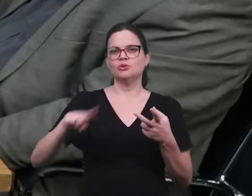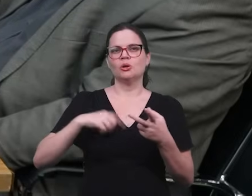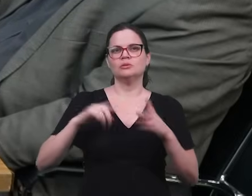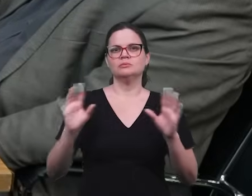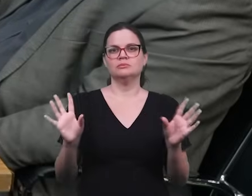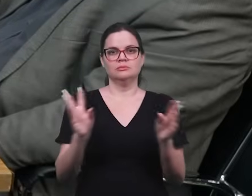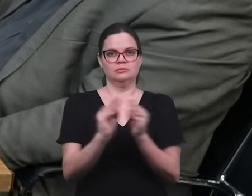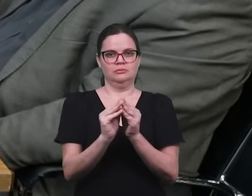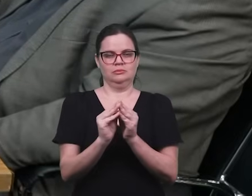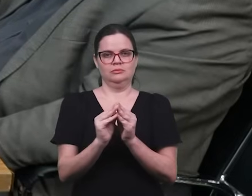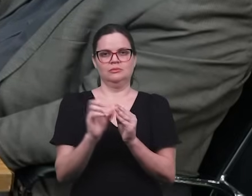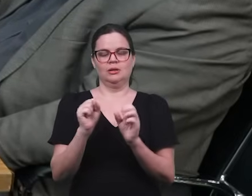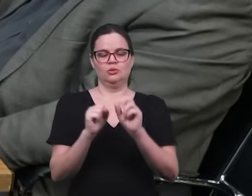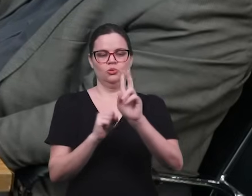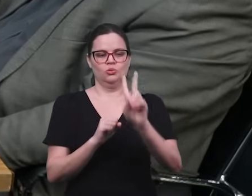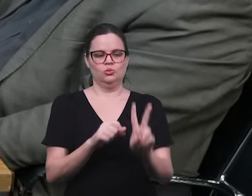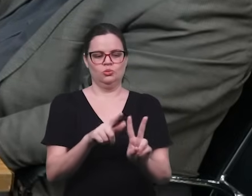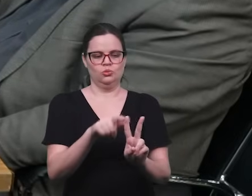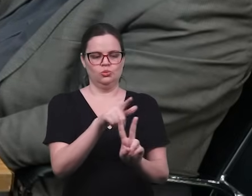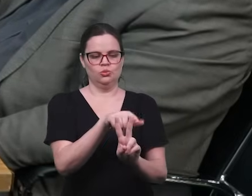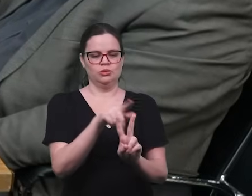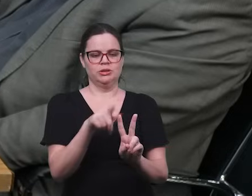aqui duas